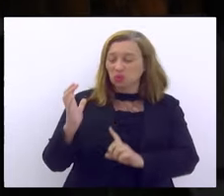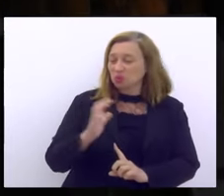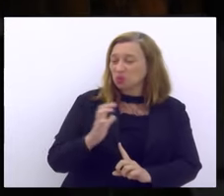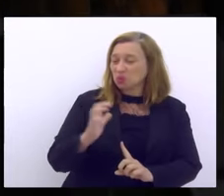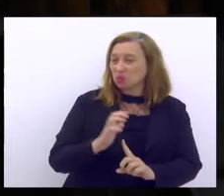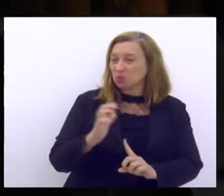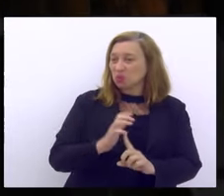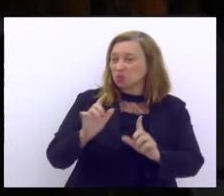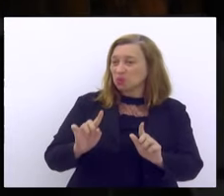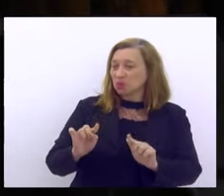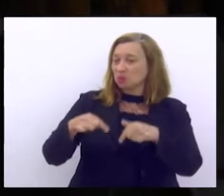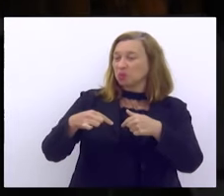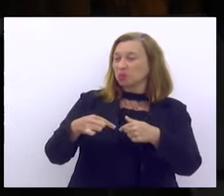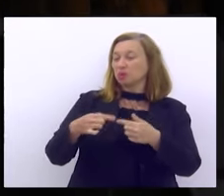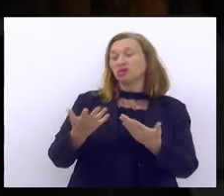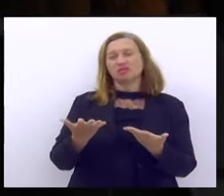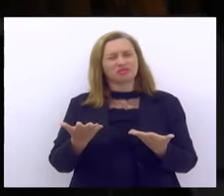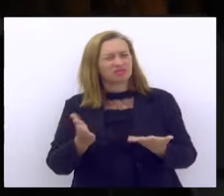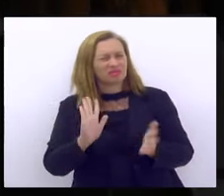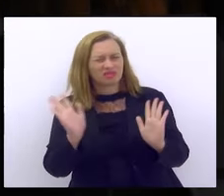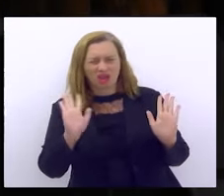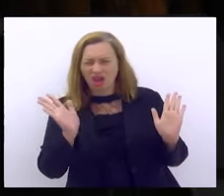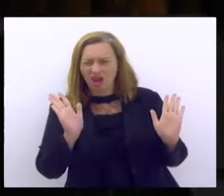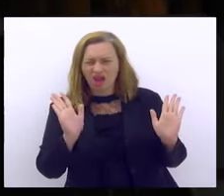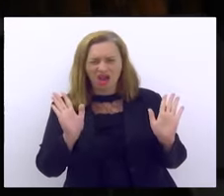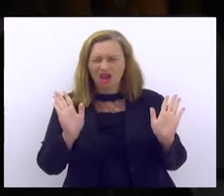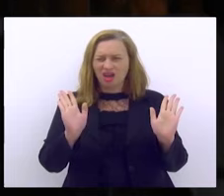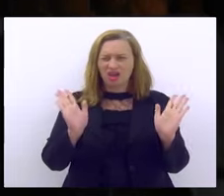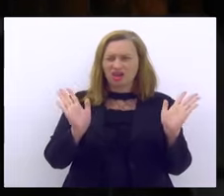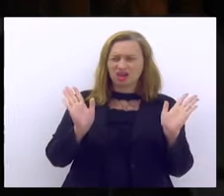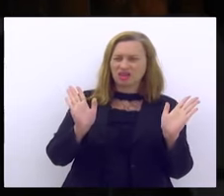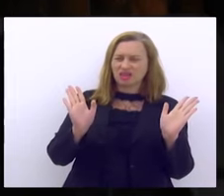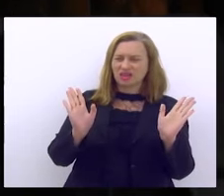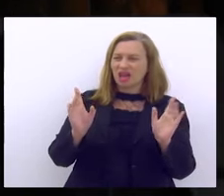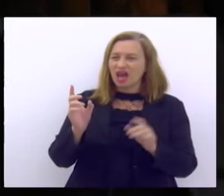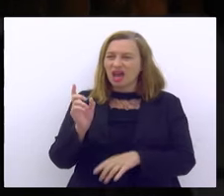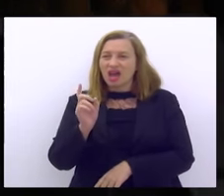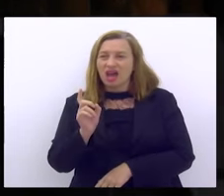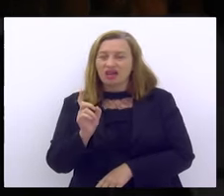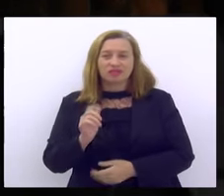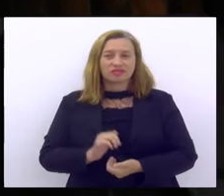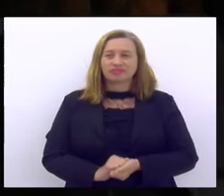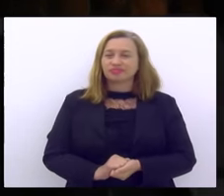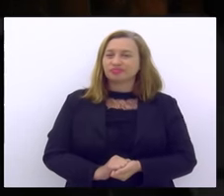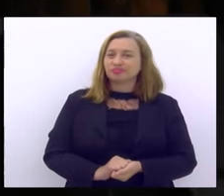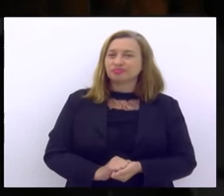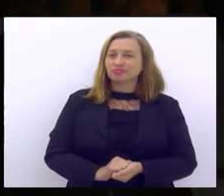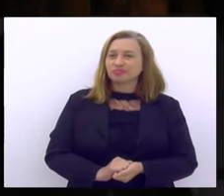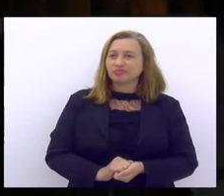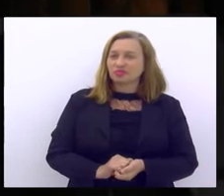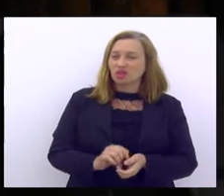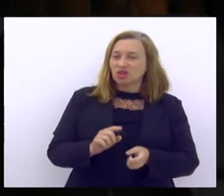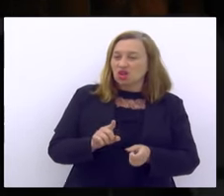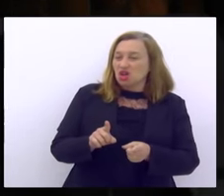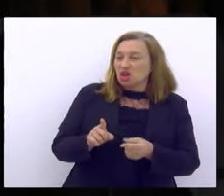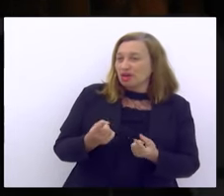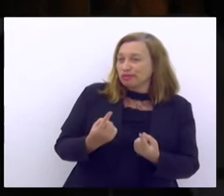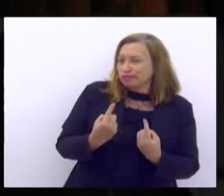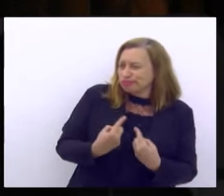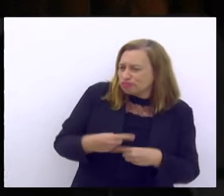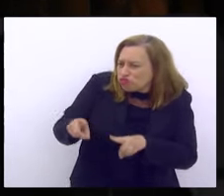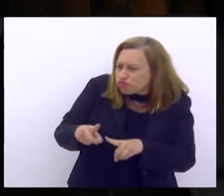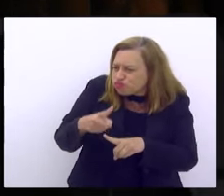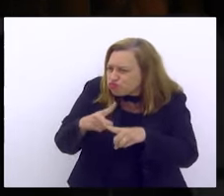Vossa Excelência tem acesso, prefeito, para nos intimidar, para nos ameaçar, prefeito. Não antecipe